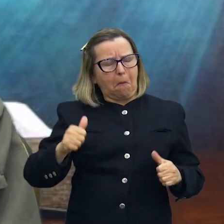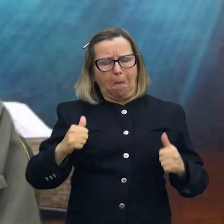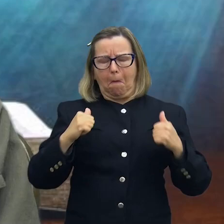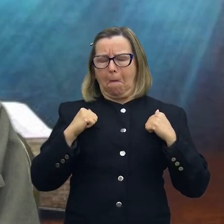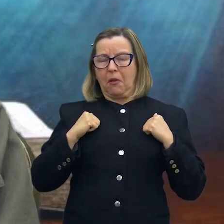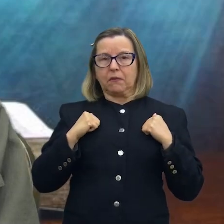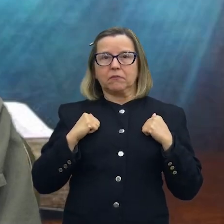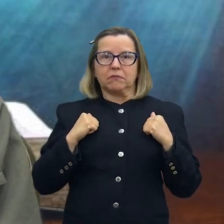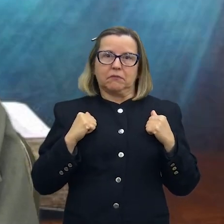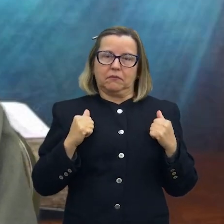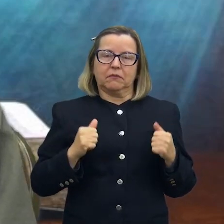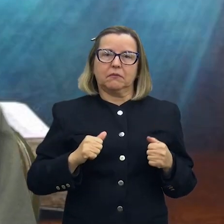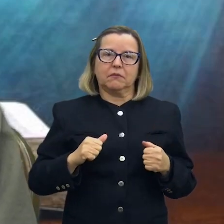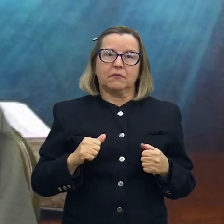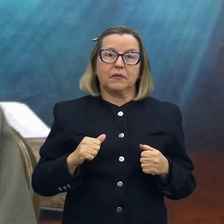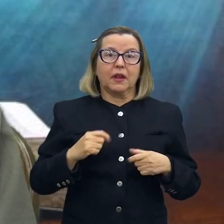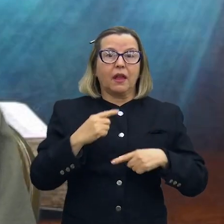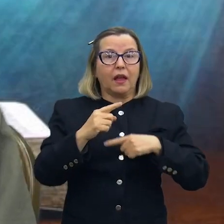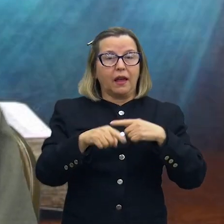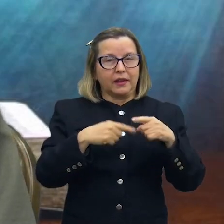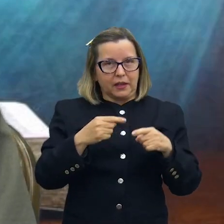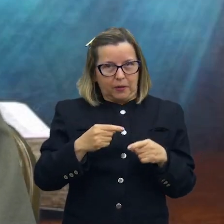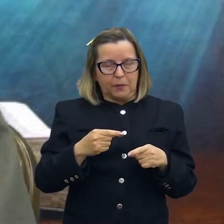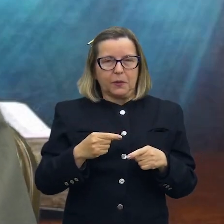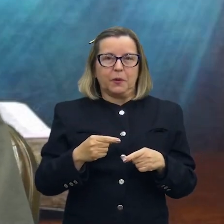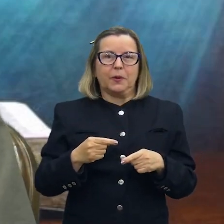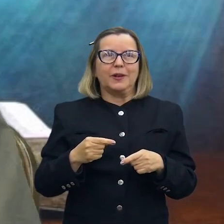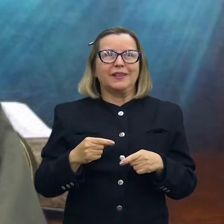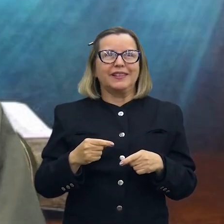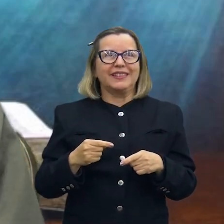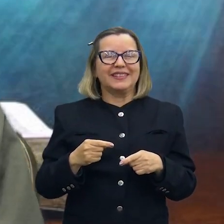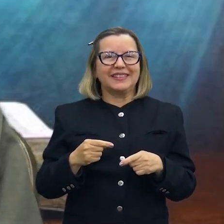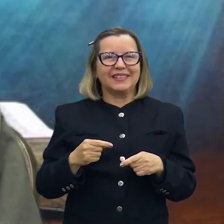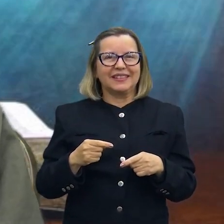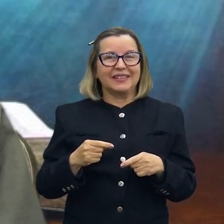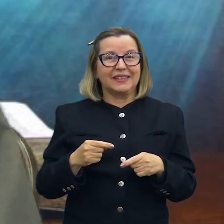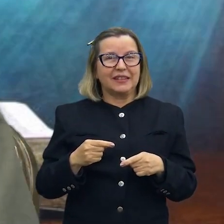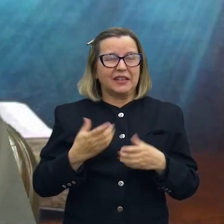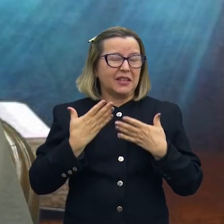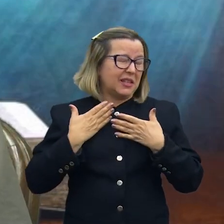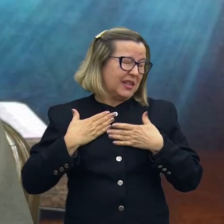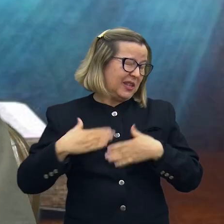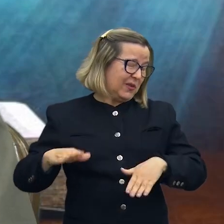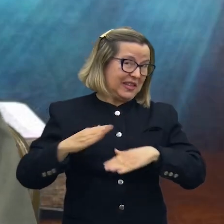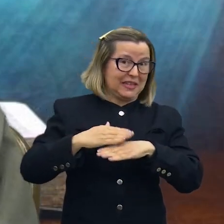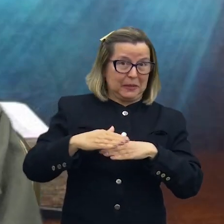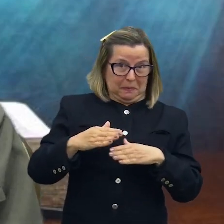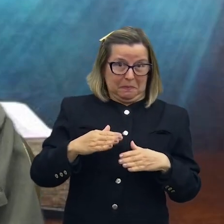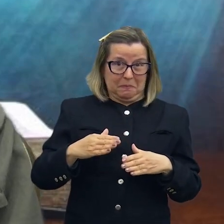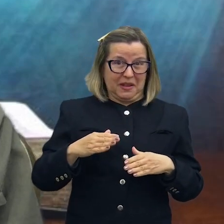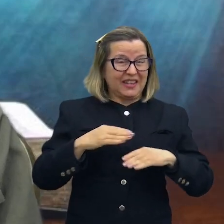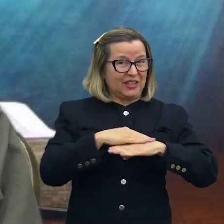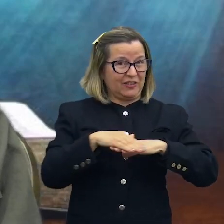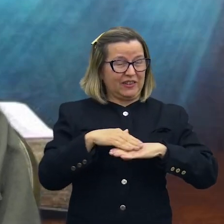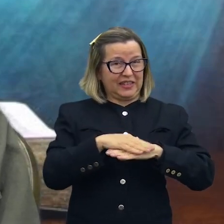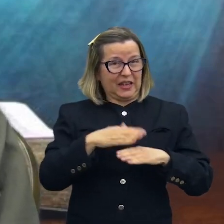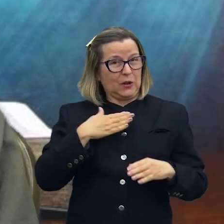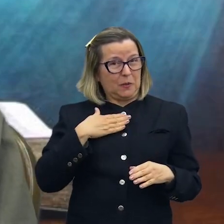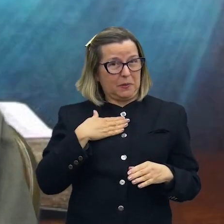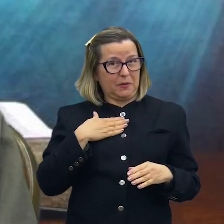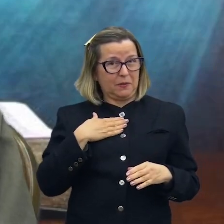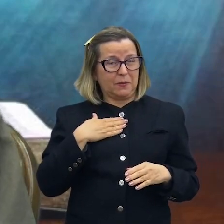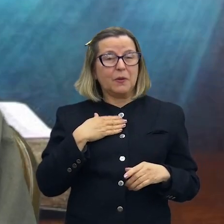Depois de algumas reuniões, ela nunca mais quis conversar comigo, porque certamente a palavra era muito difícil de